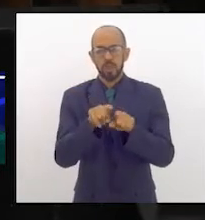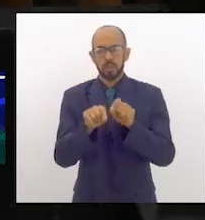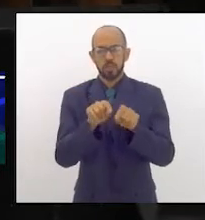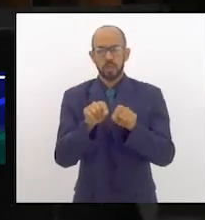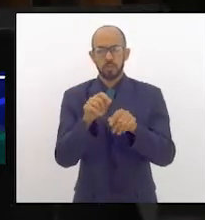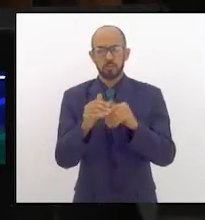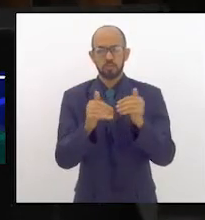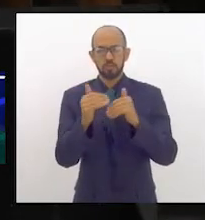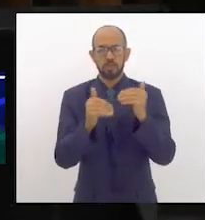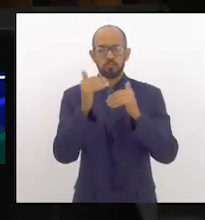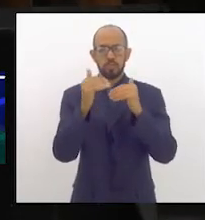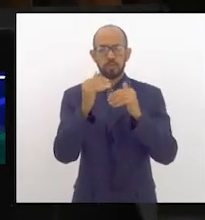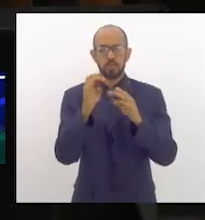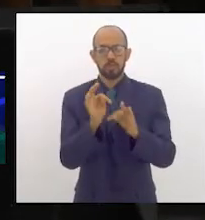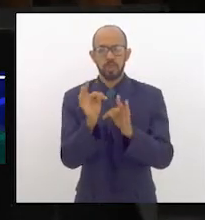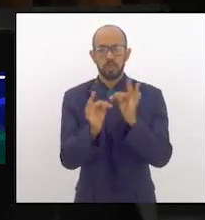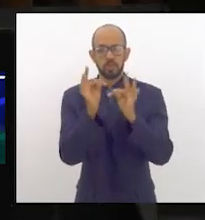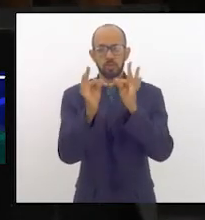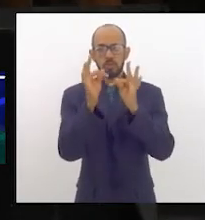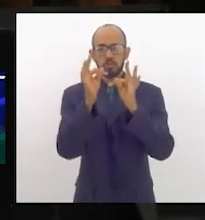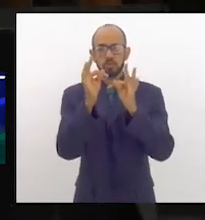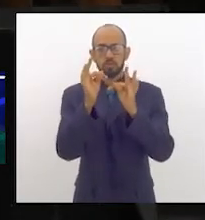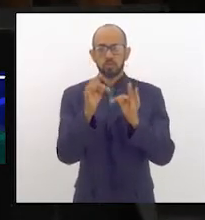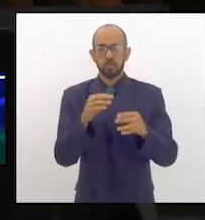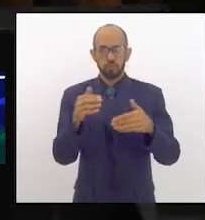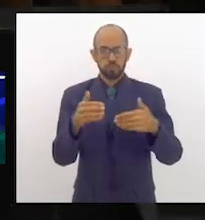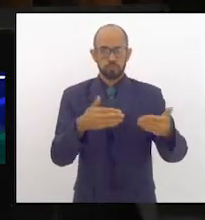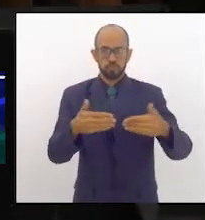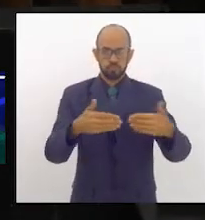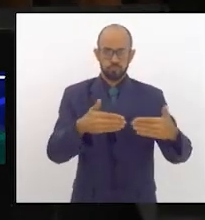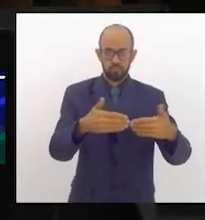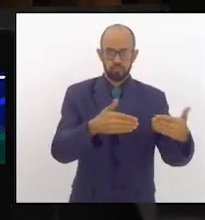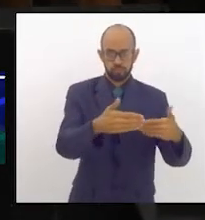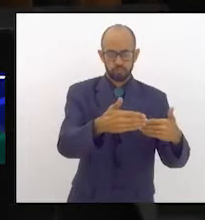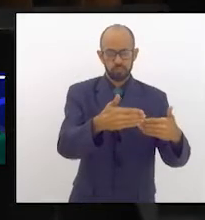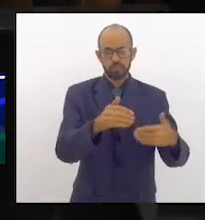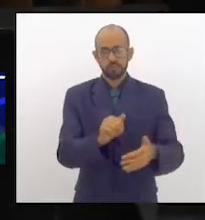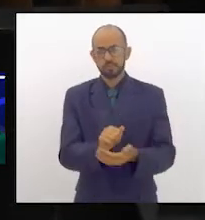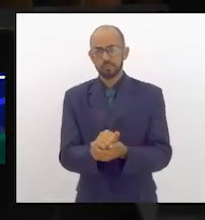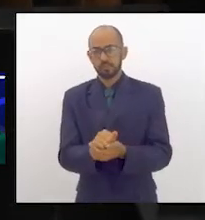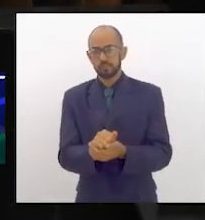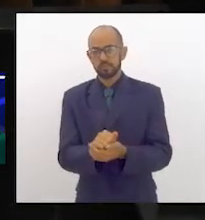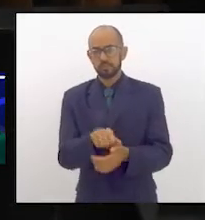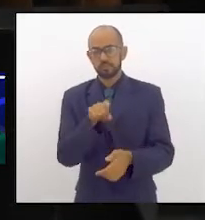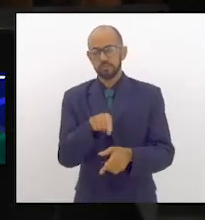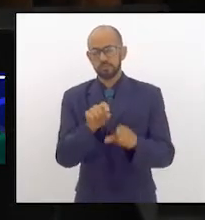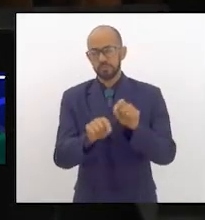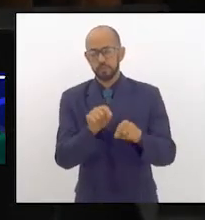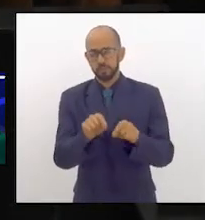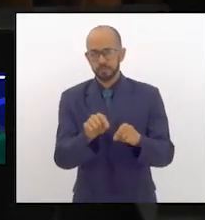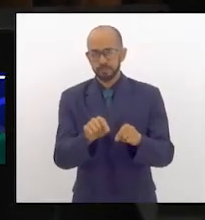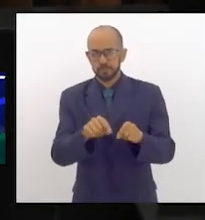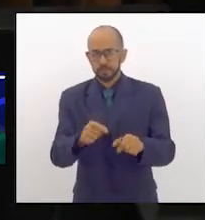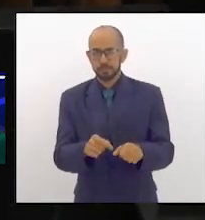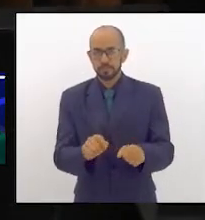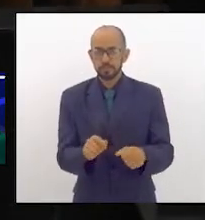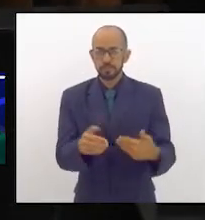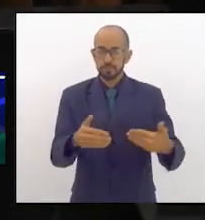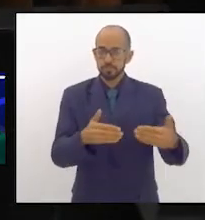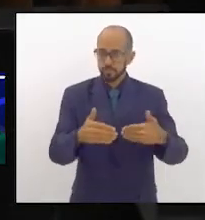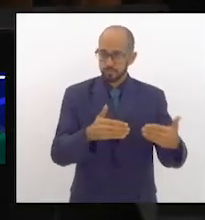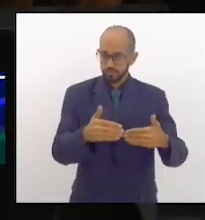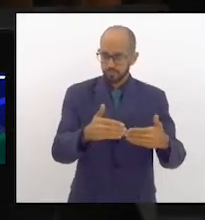tecnológico na área industrial a famosa indústria de